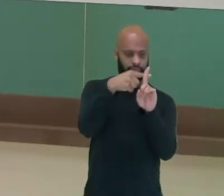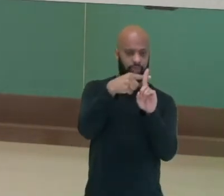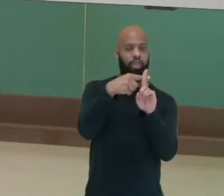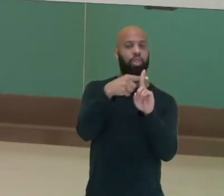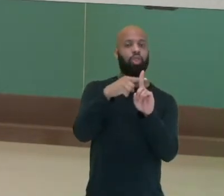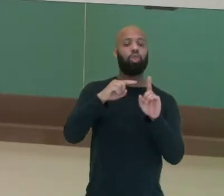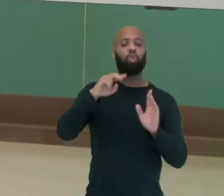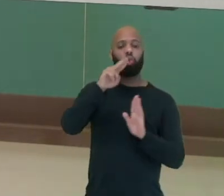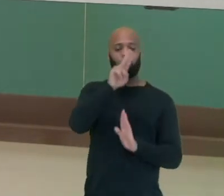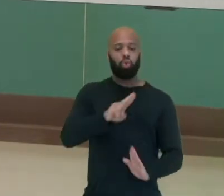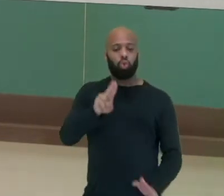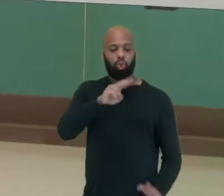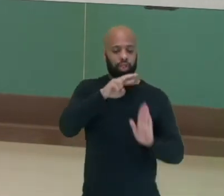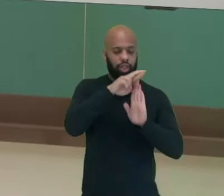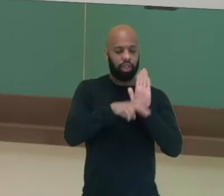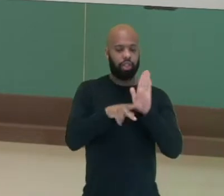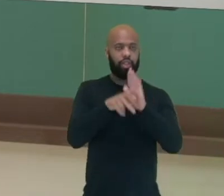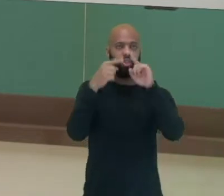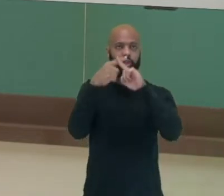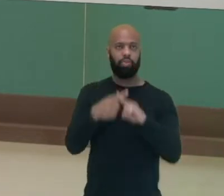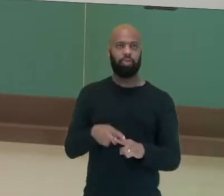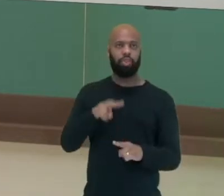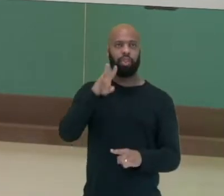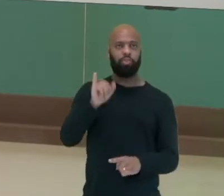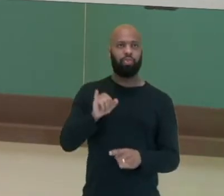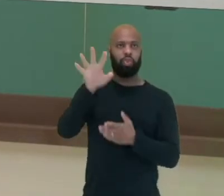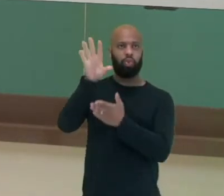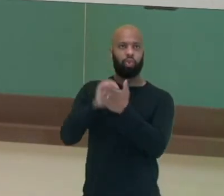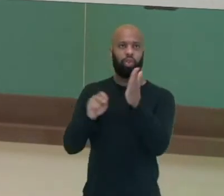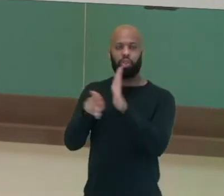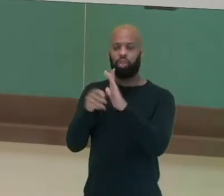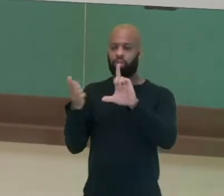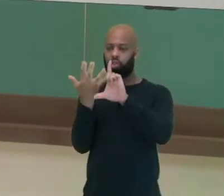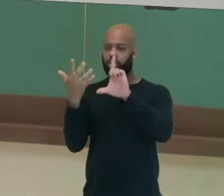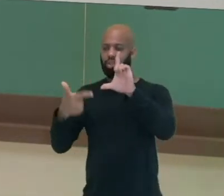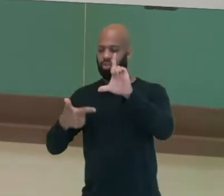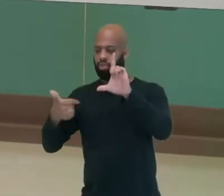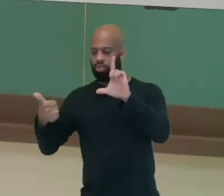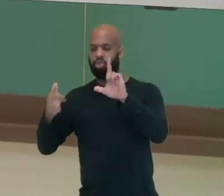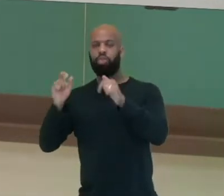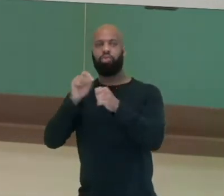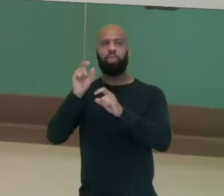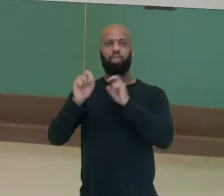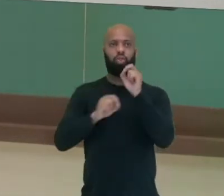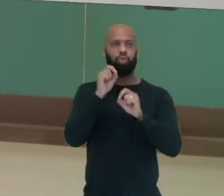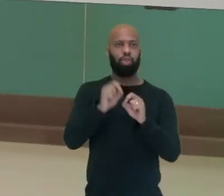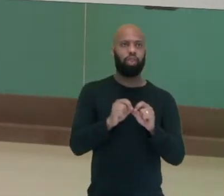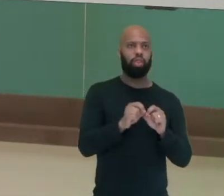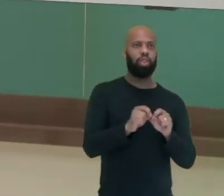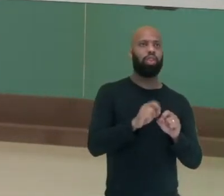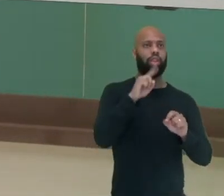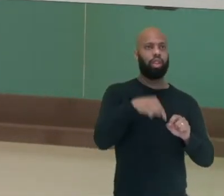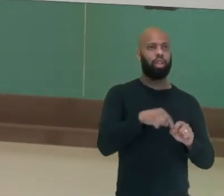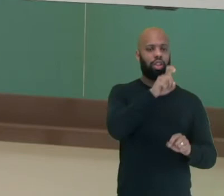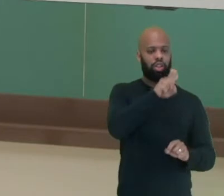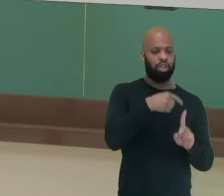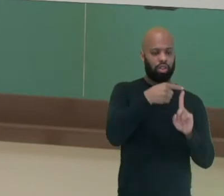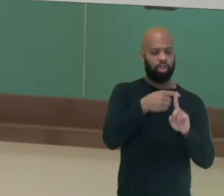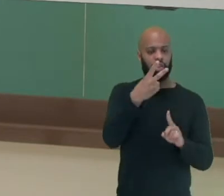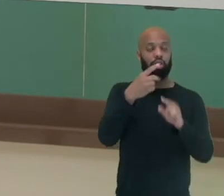produto. Então, quer dizer que eu vou repetir o log de 21 e vou fazer x mais 2, que está multiplicando x mais 6.